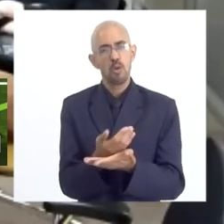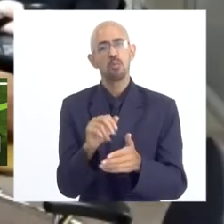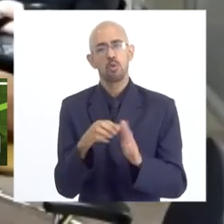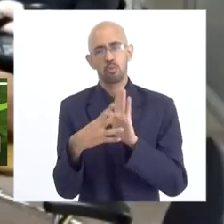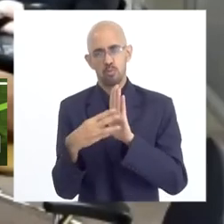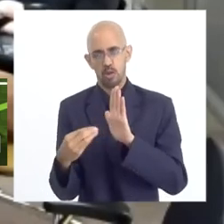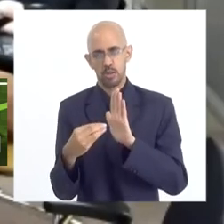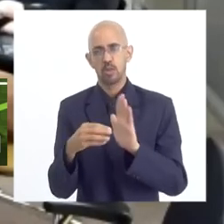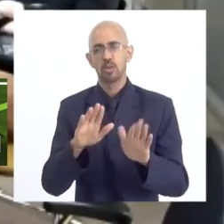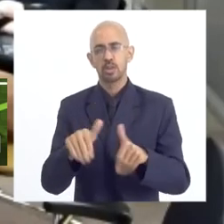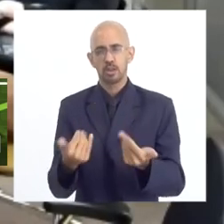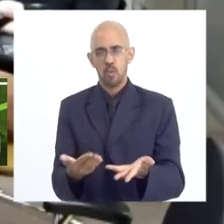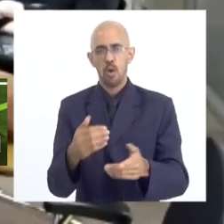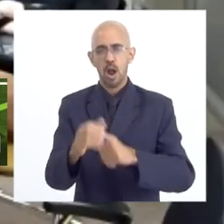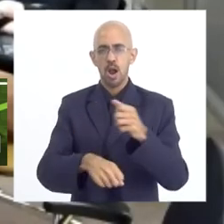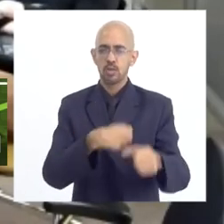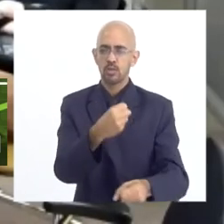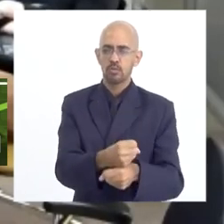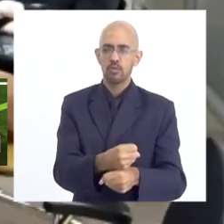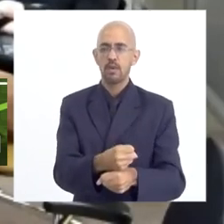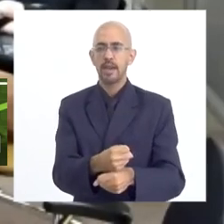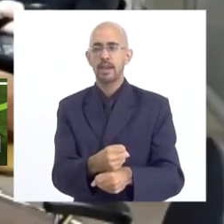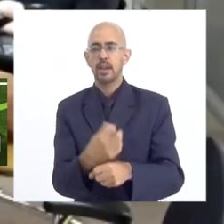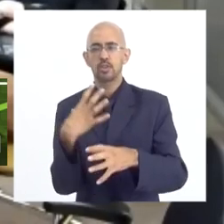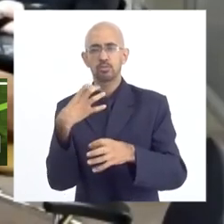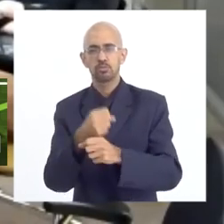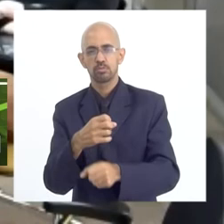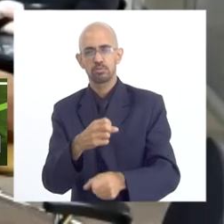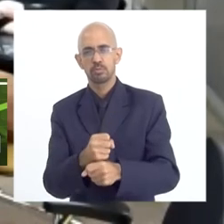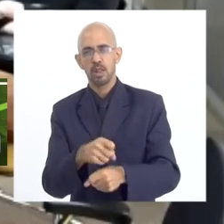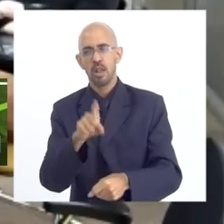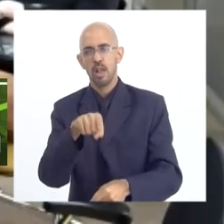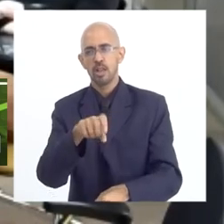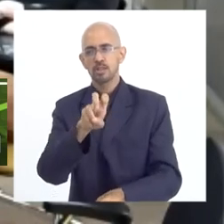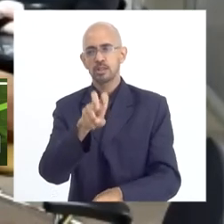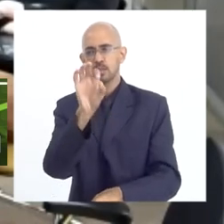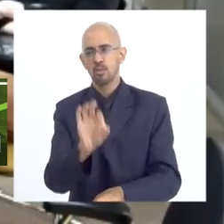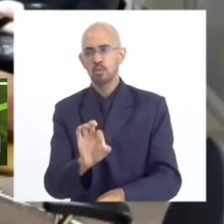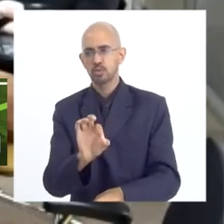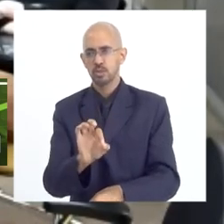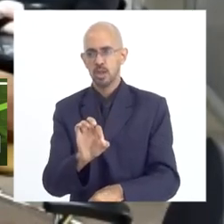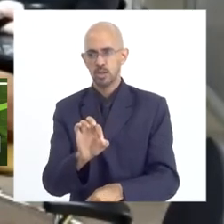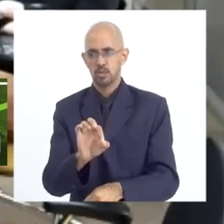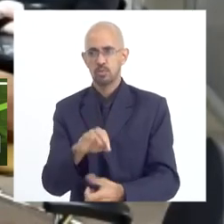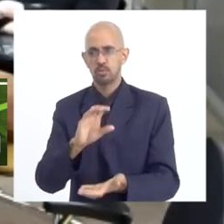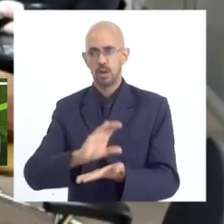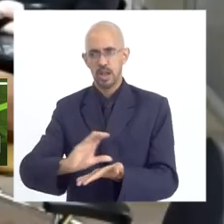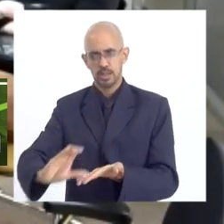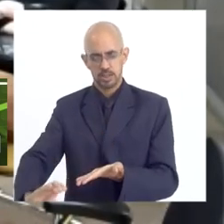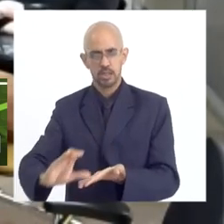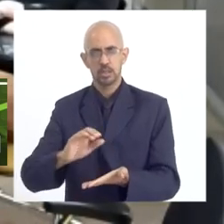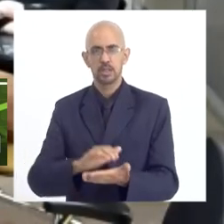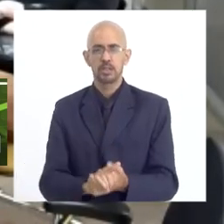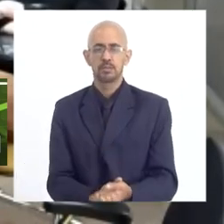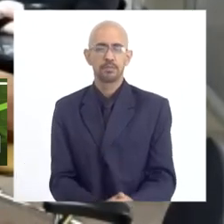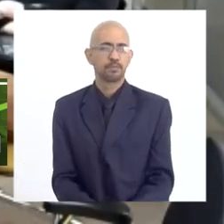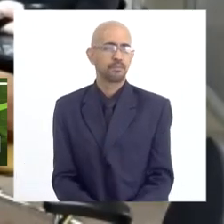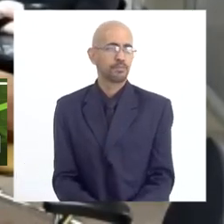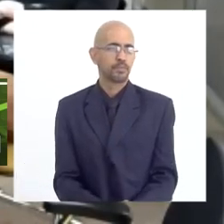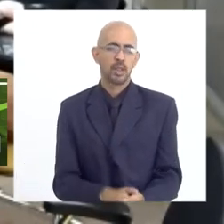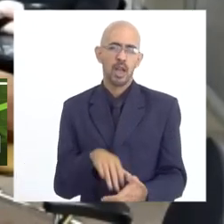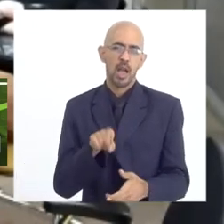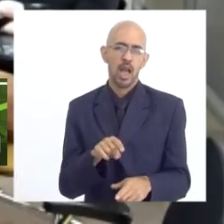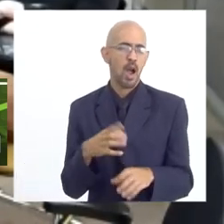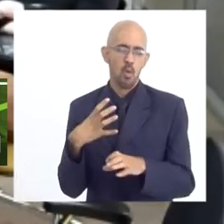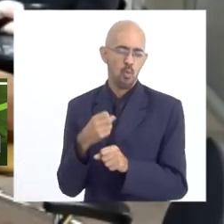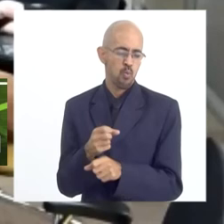ano que vem, a nossa projeção dá um crescimento de 5% para a receita, tá? Que ela é projetada, é um modelo que